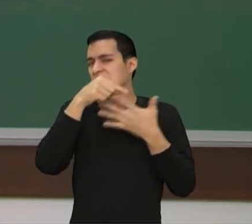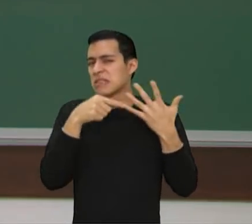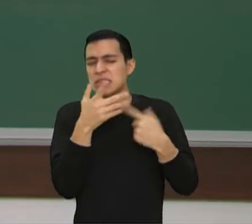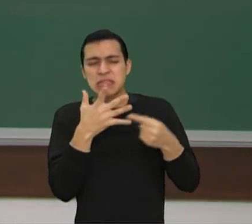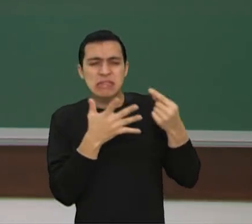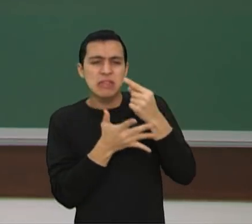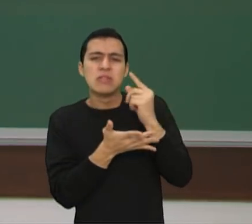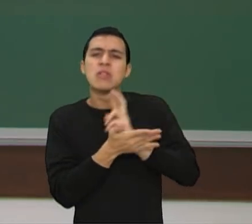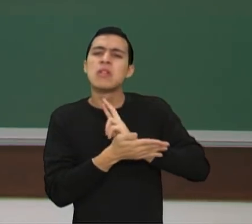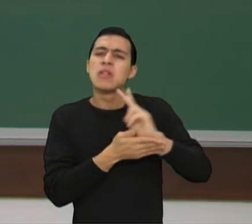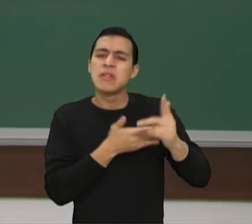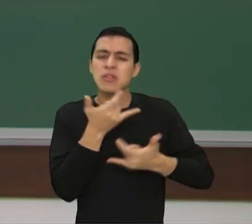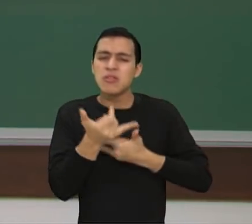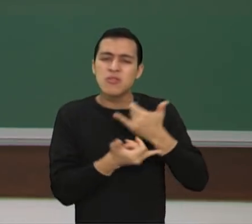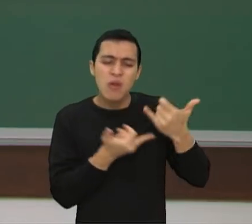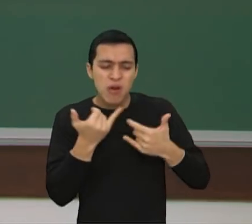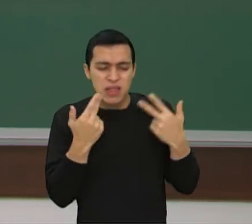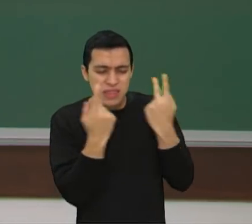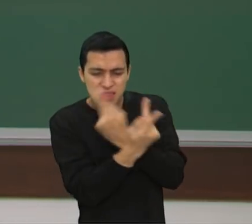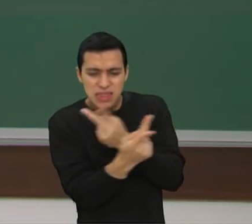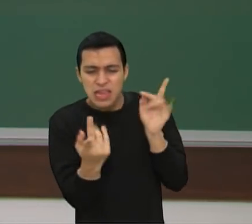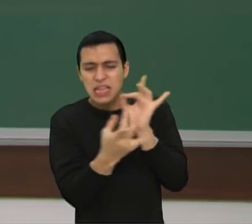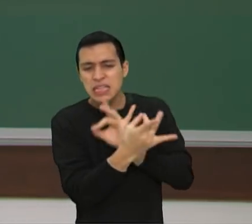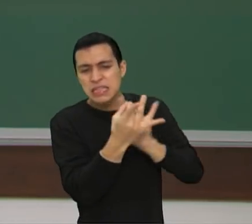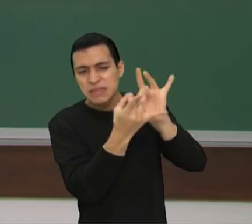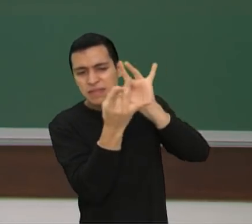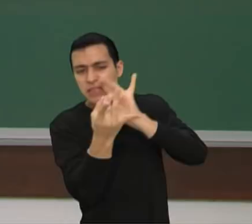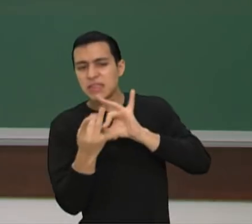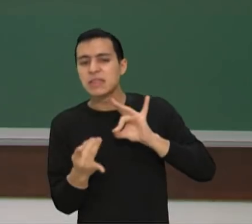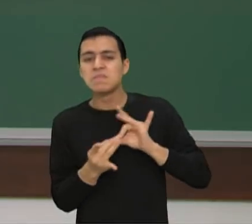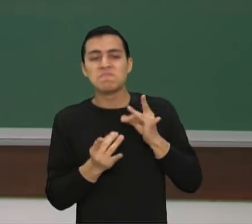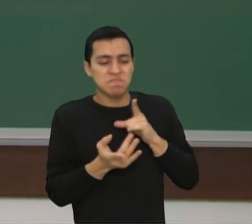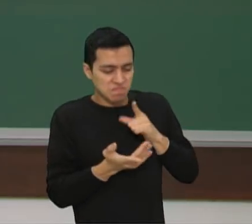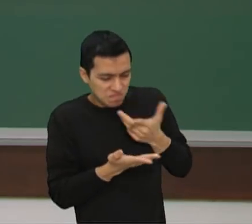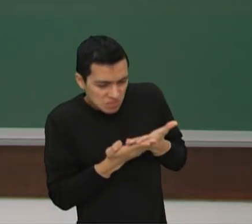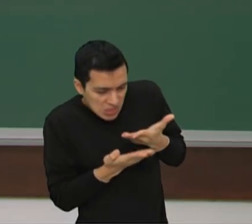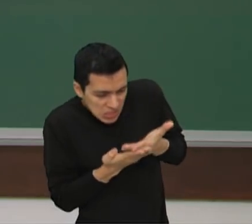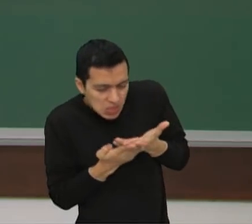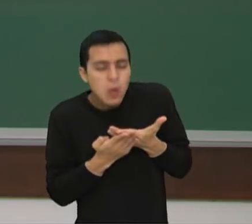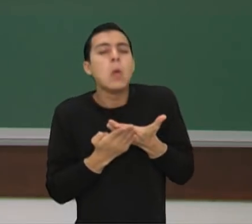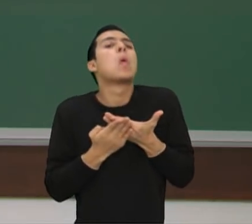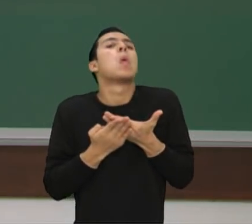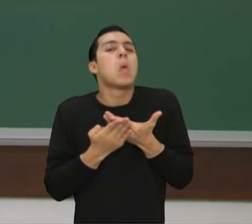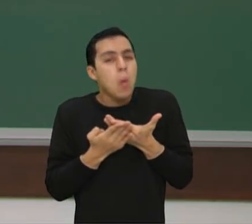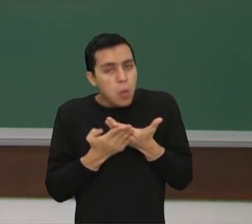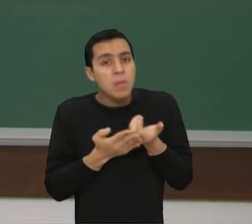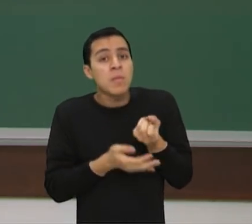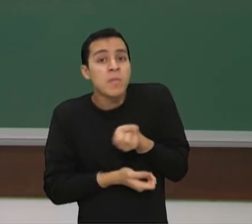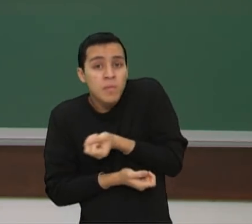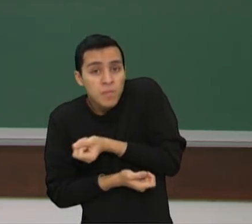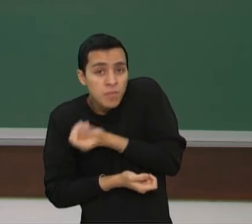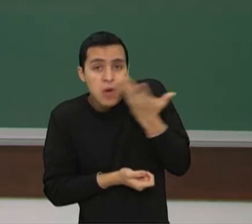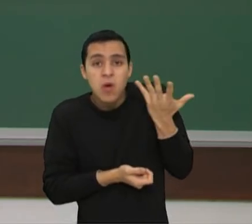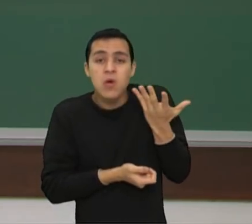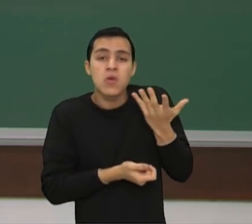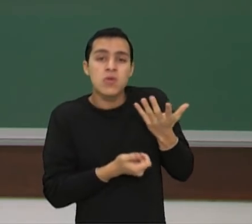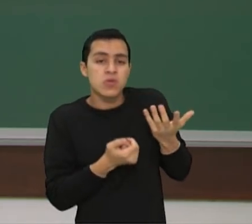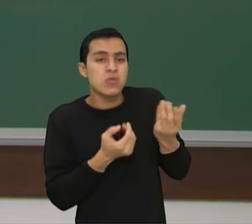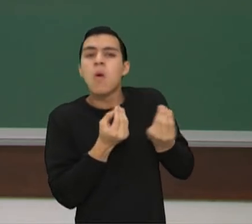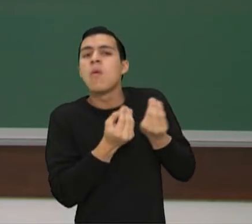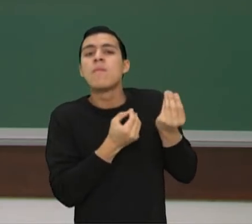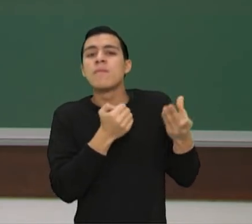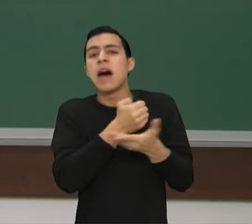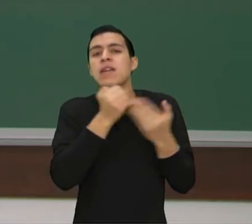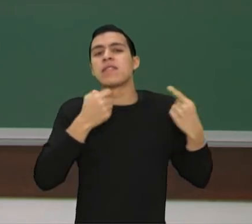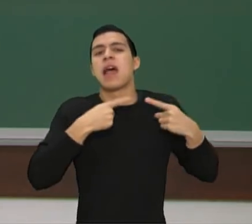os jogos, essas particularidades que foi legal que a gente viu assim que muitos dos jogos eram baseados nas guerras